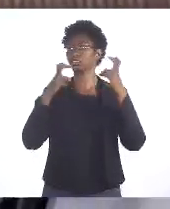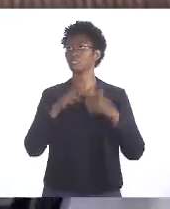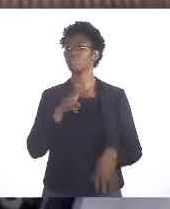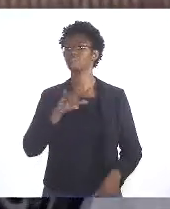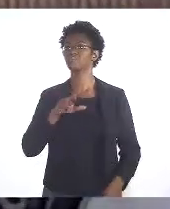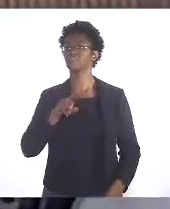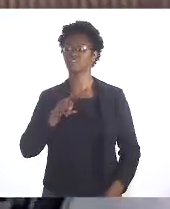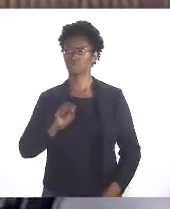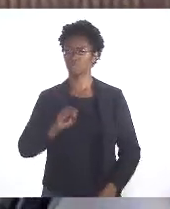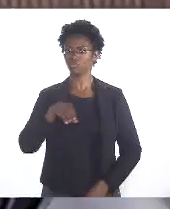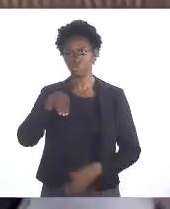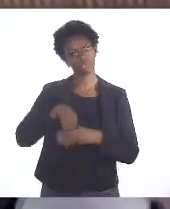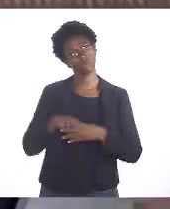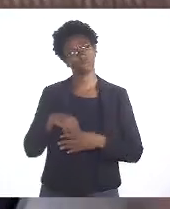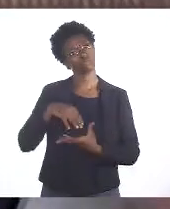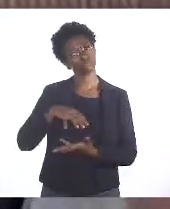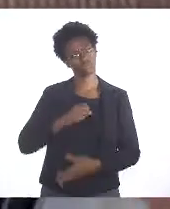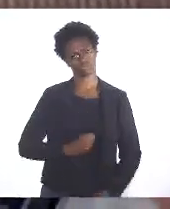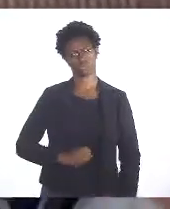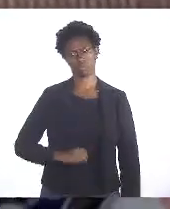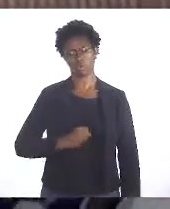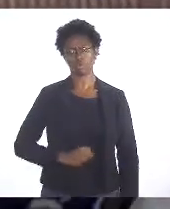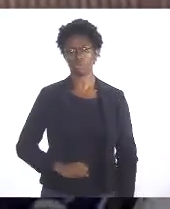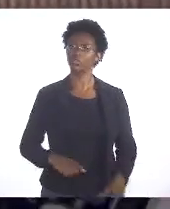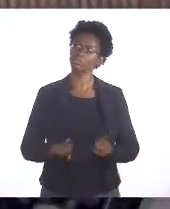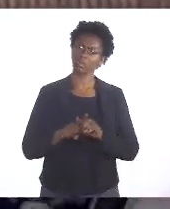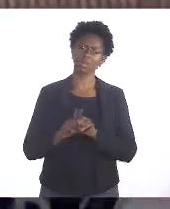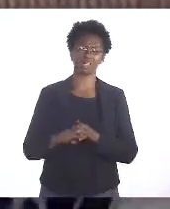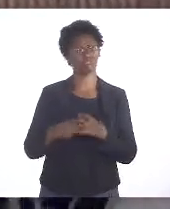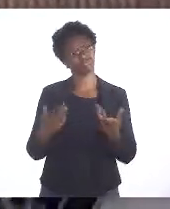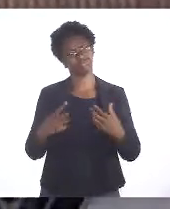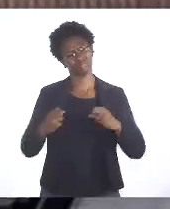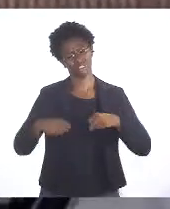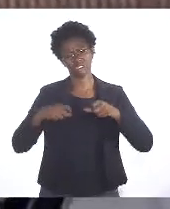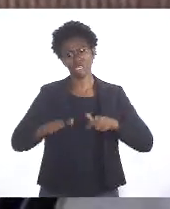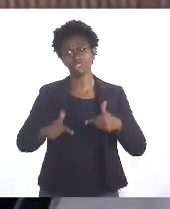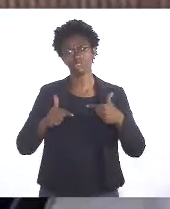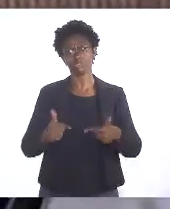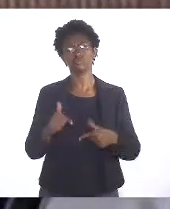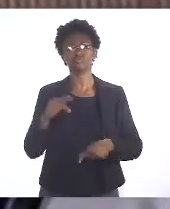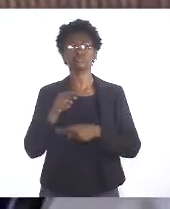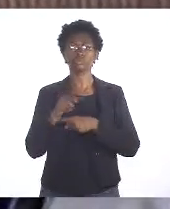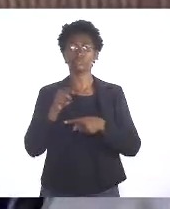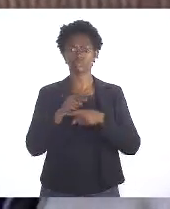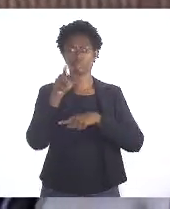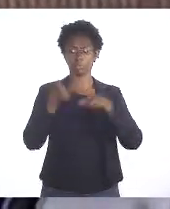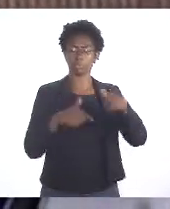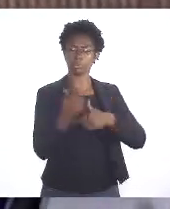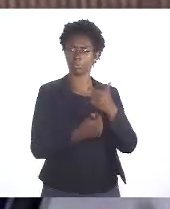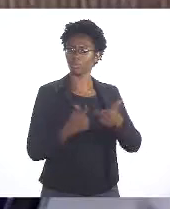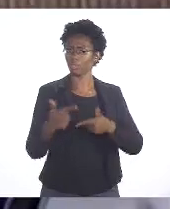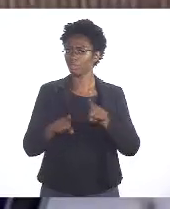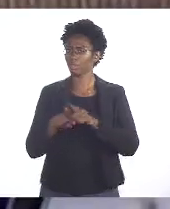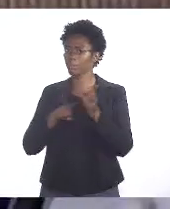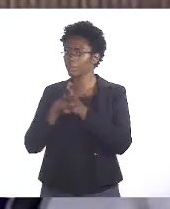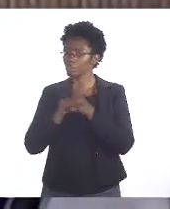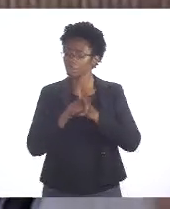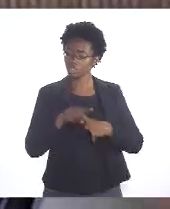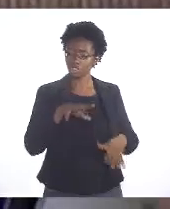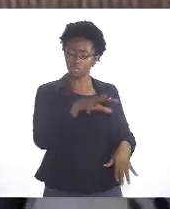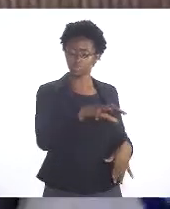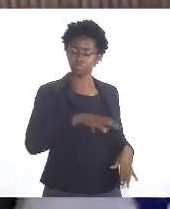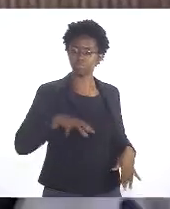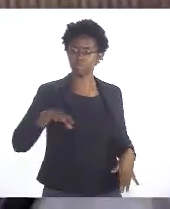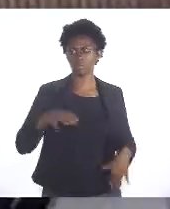além da adoção de medidas de proteção dos trabalhadores e trabalhadoras e dos pesquisadores do setor, é fundamental que a gente